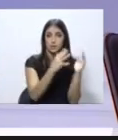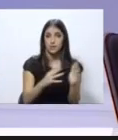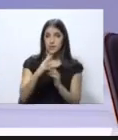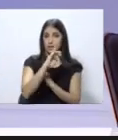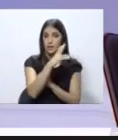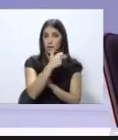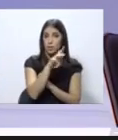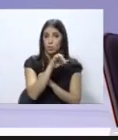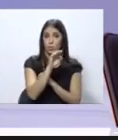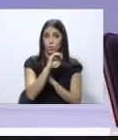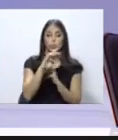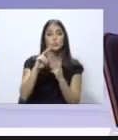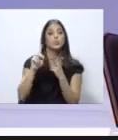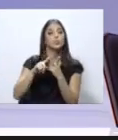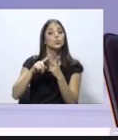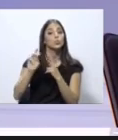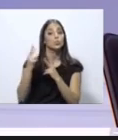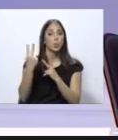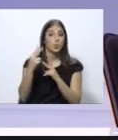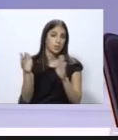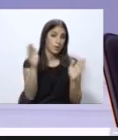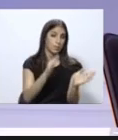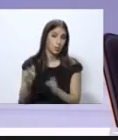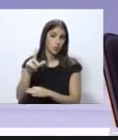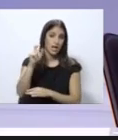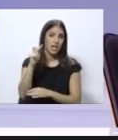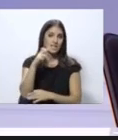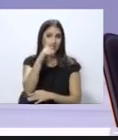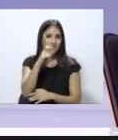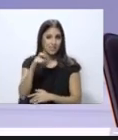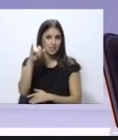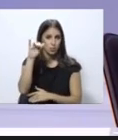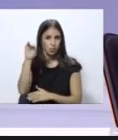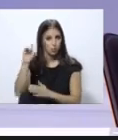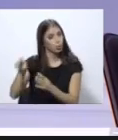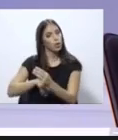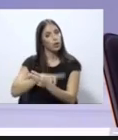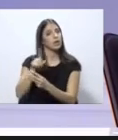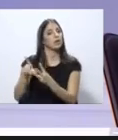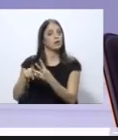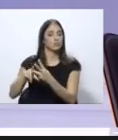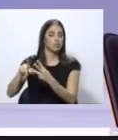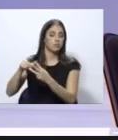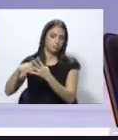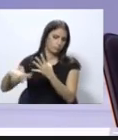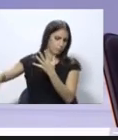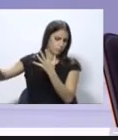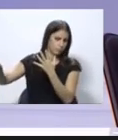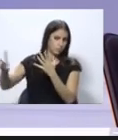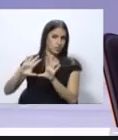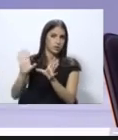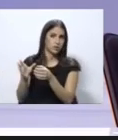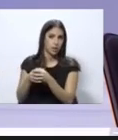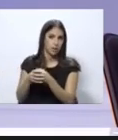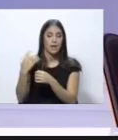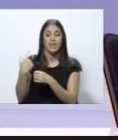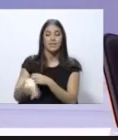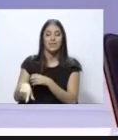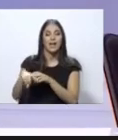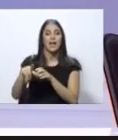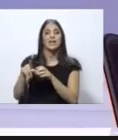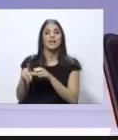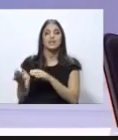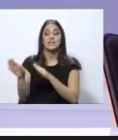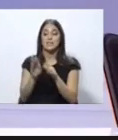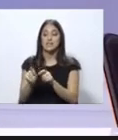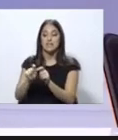Ham. Tem um currículo de exibições e números importantes, tanto na Série A italiana, que não é um